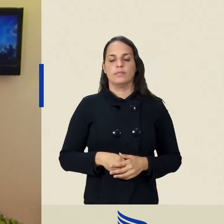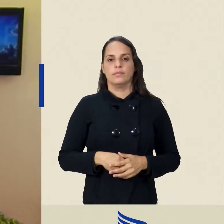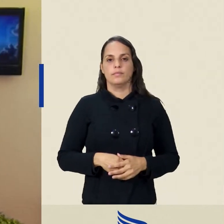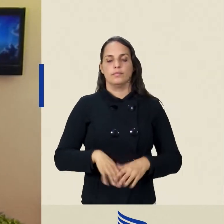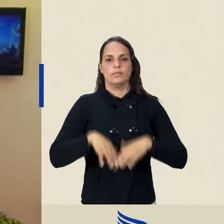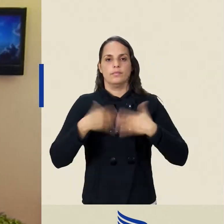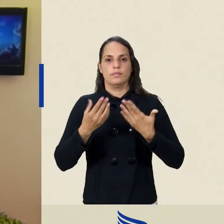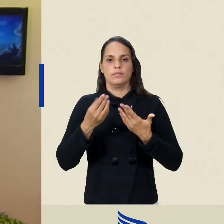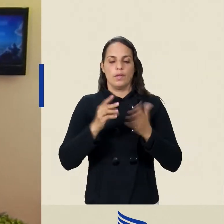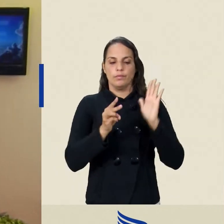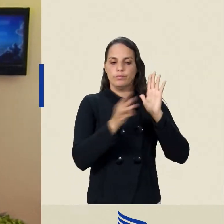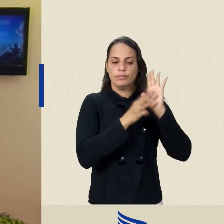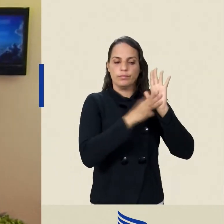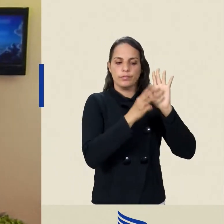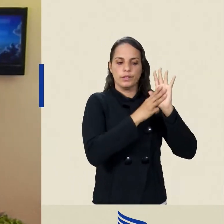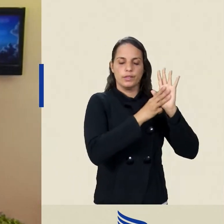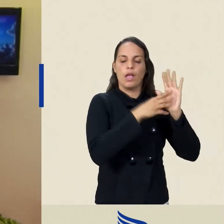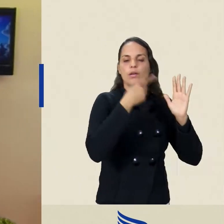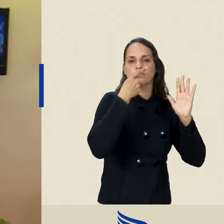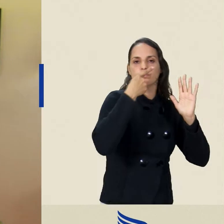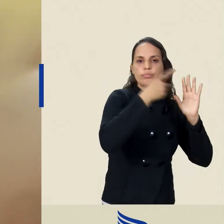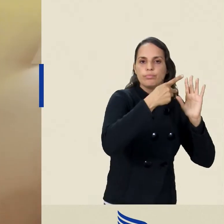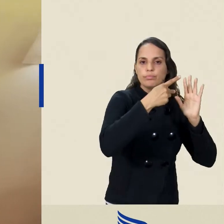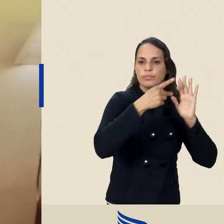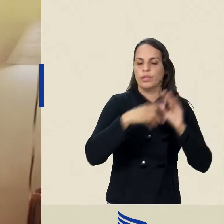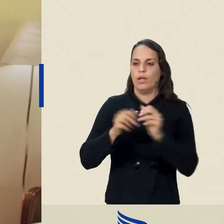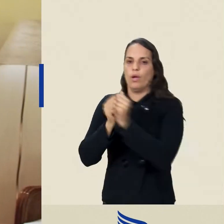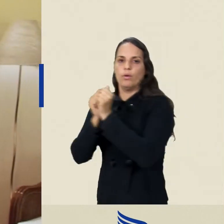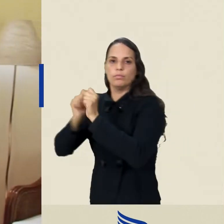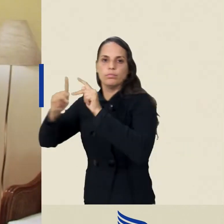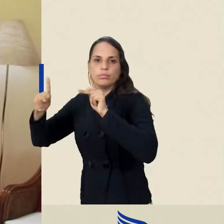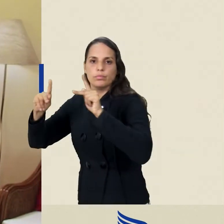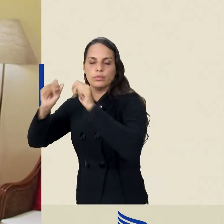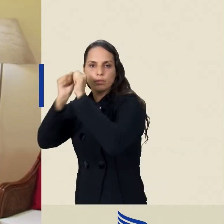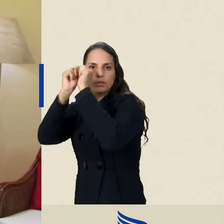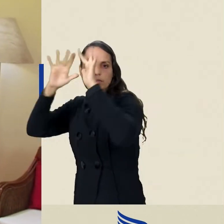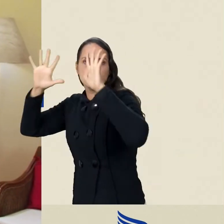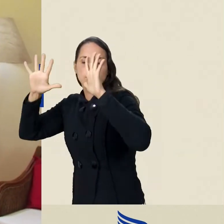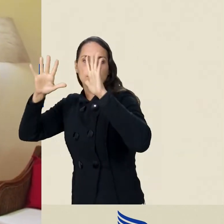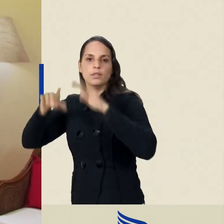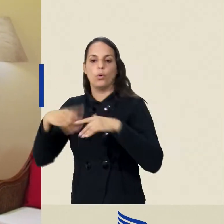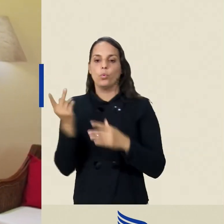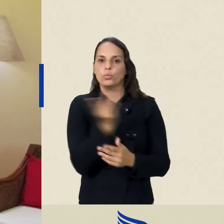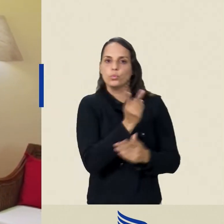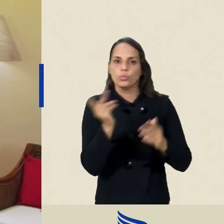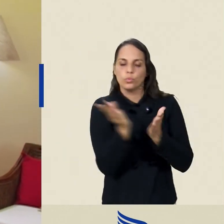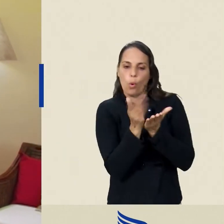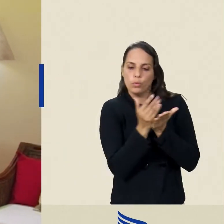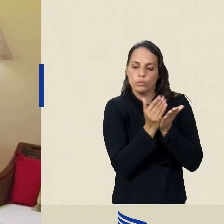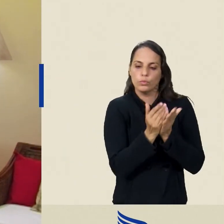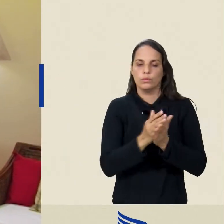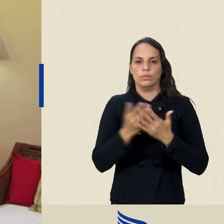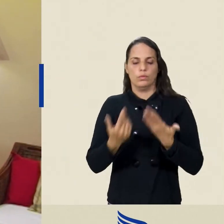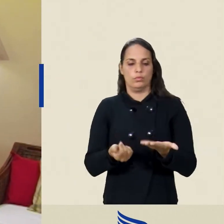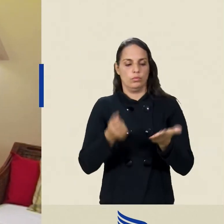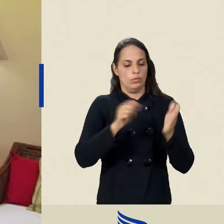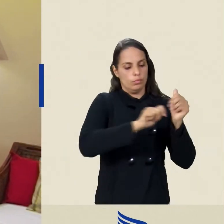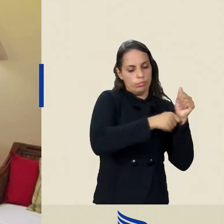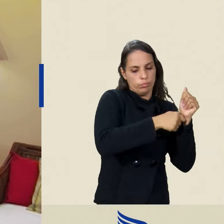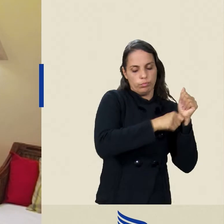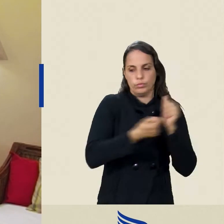a profecia e o Apocalipse é a revelação. Dois livros, um selado, outro